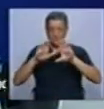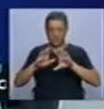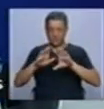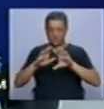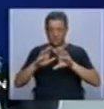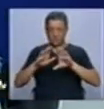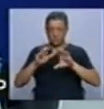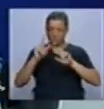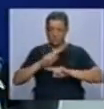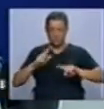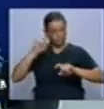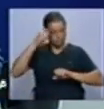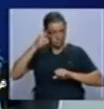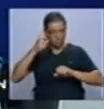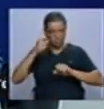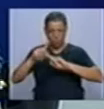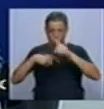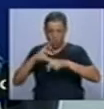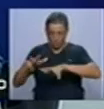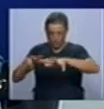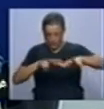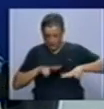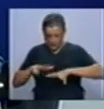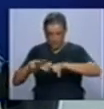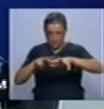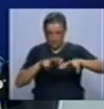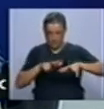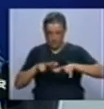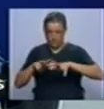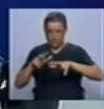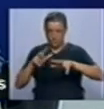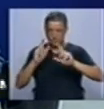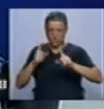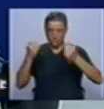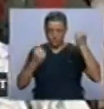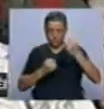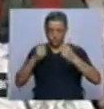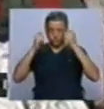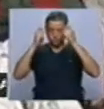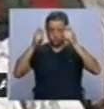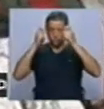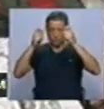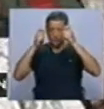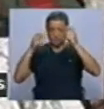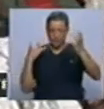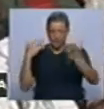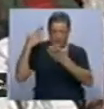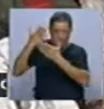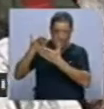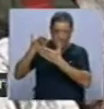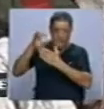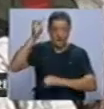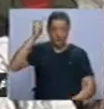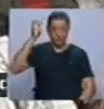inofensivos. E o outro vídeo que nós tínhamos muito rapidamente da semana tem a ver com protestos no Havaí e que já decorrem há anos. São